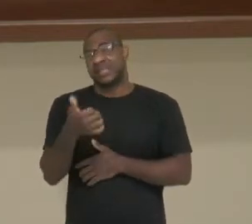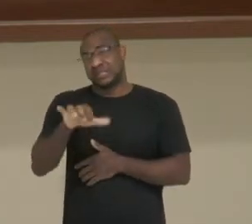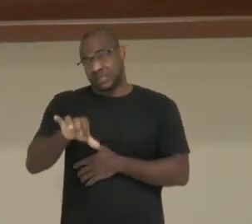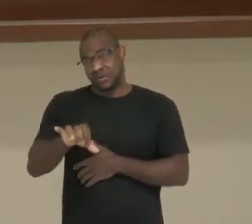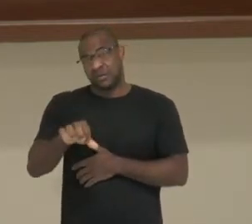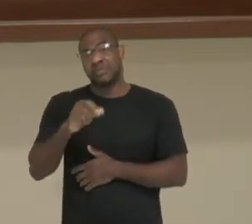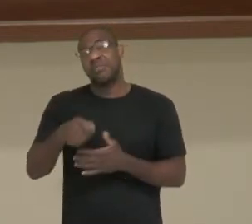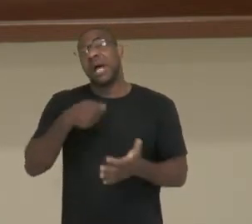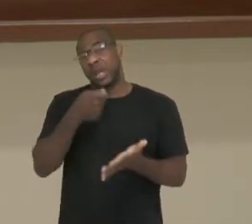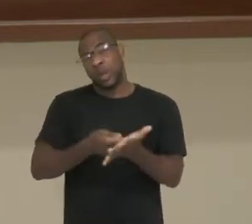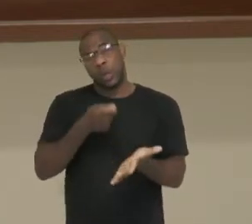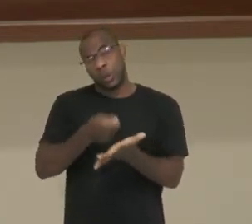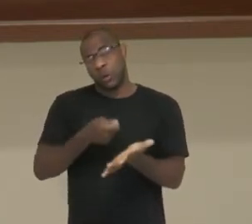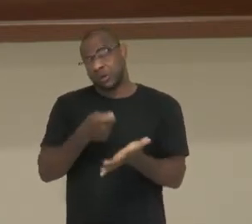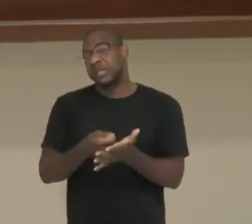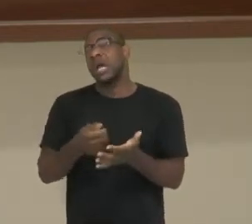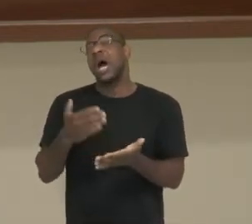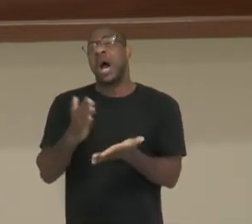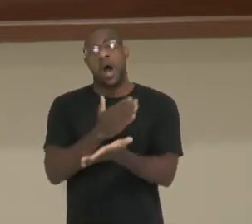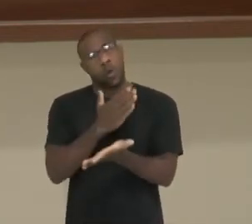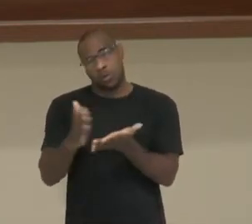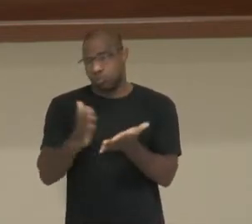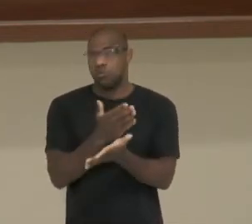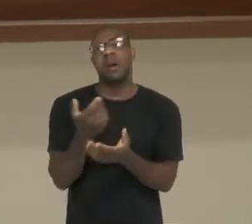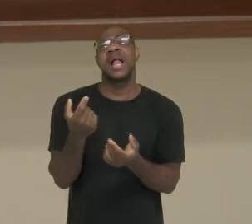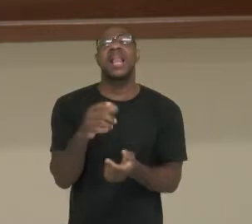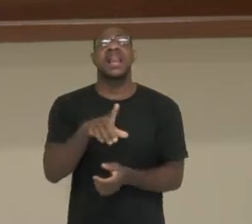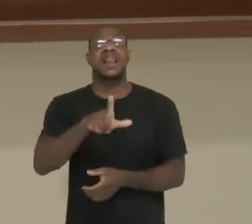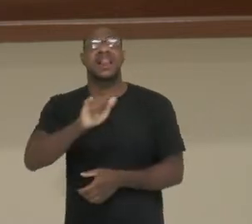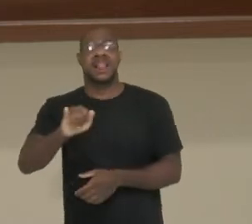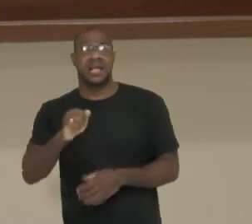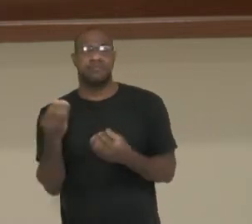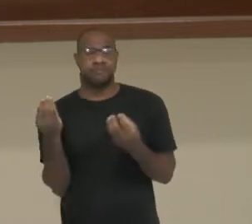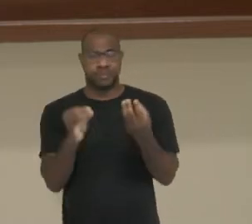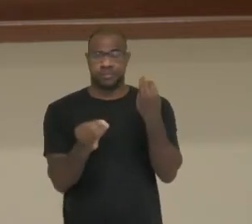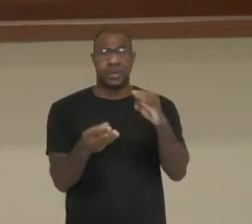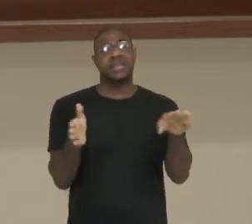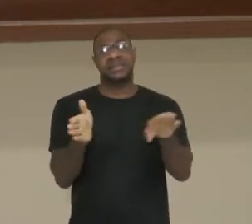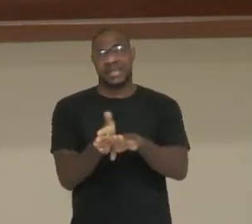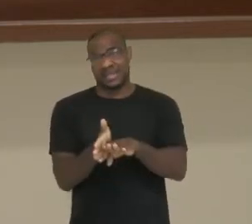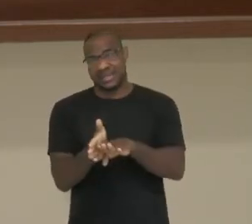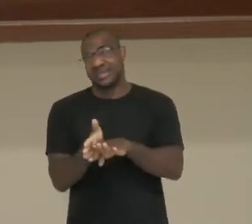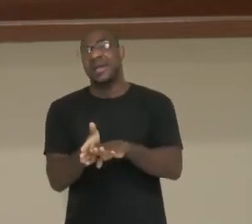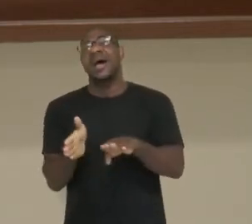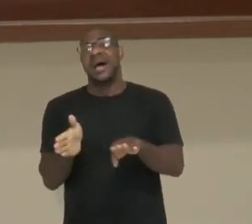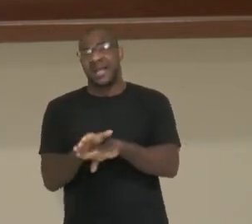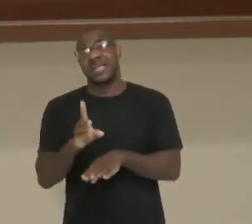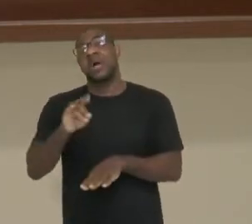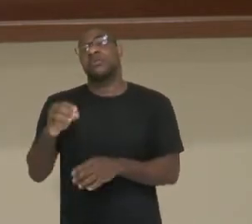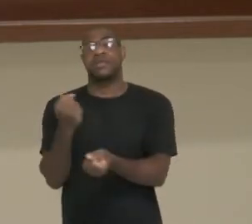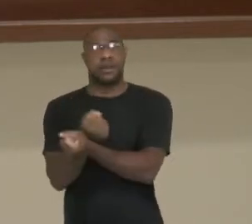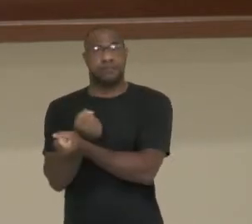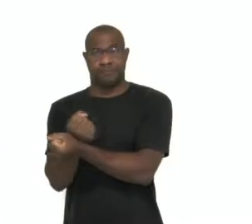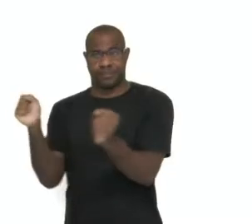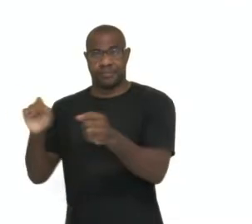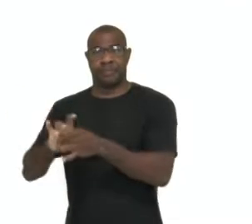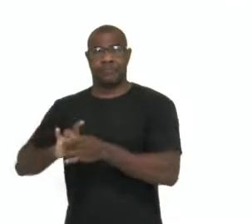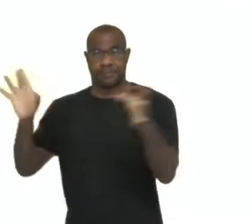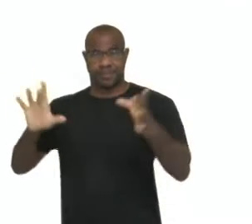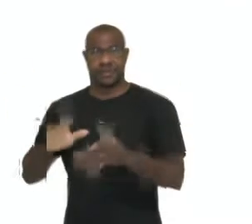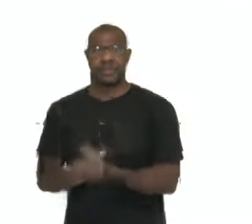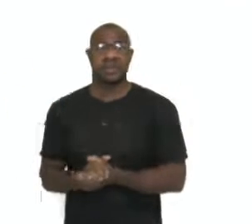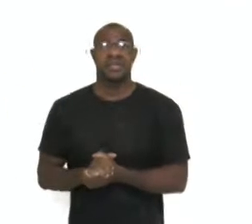uma luta de algumas leis que foram sendo aplicadas até nós chegarmos à abolição. Mesmo em meio a todas